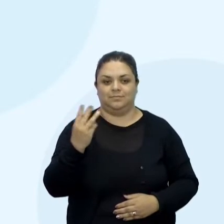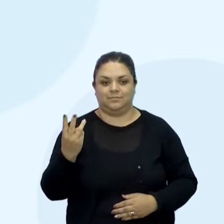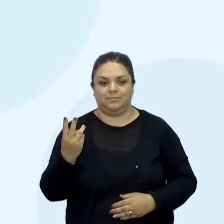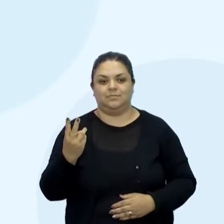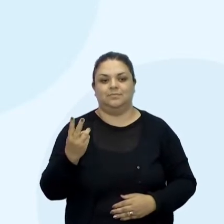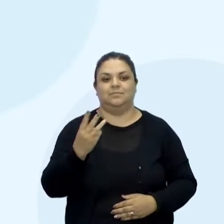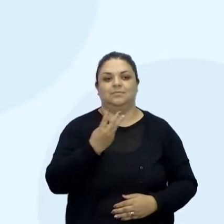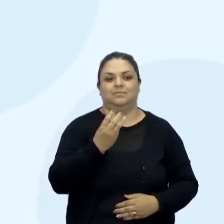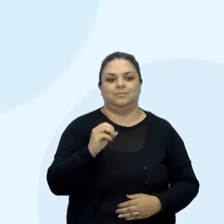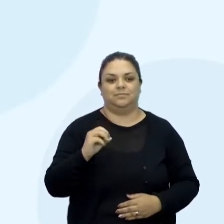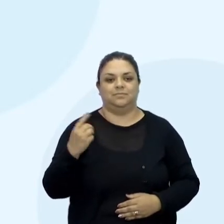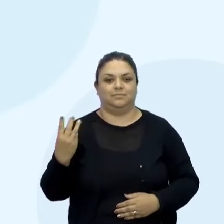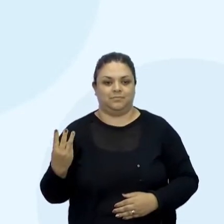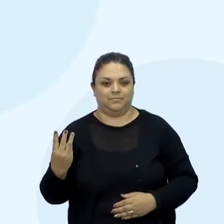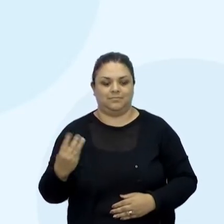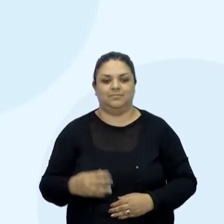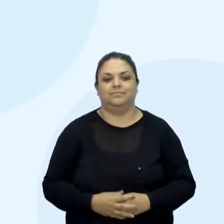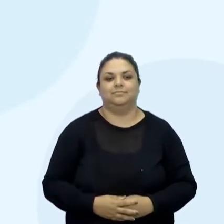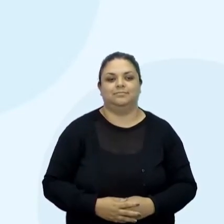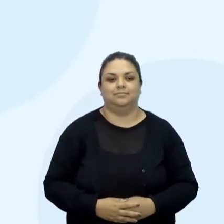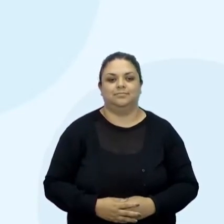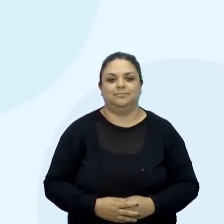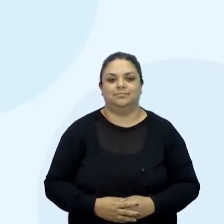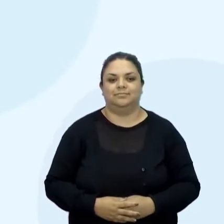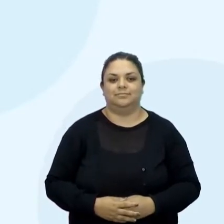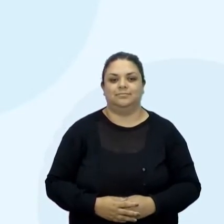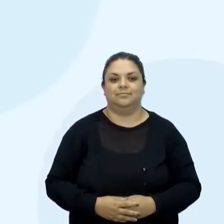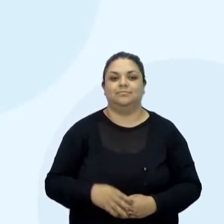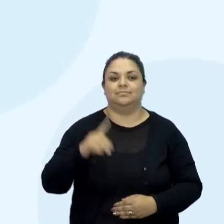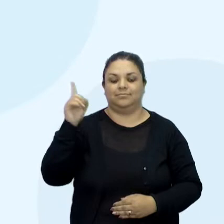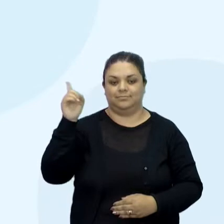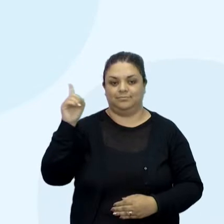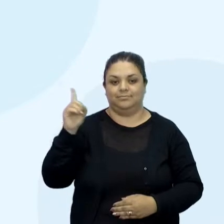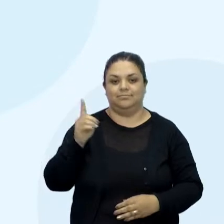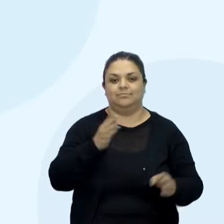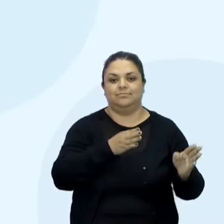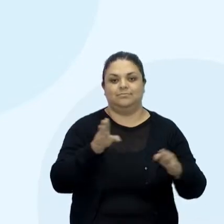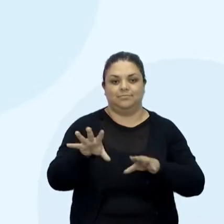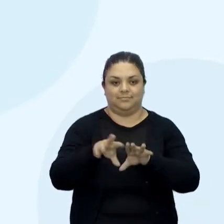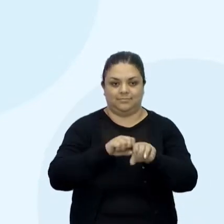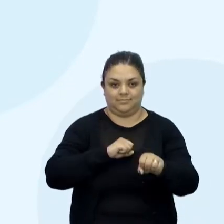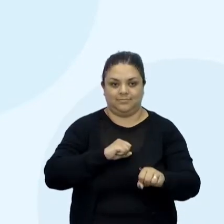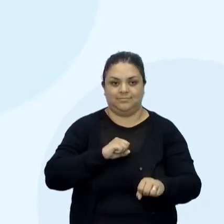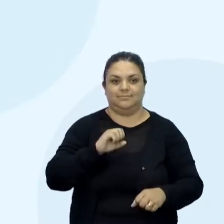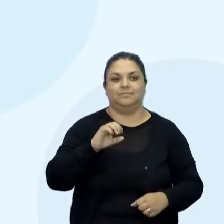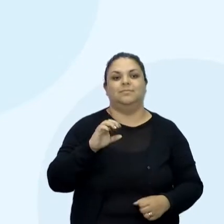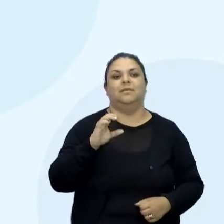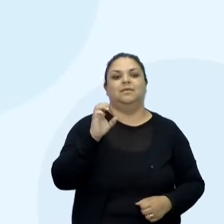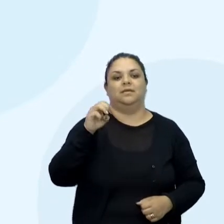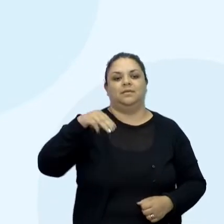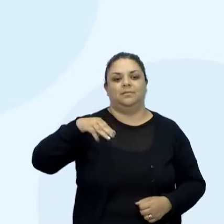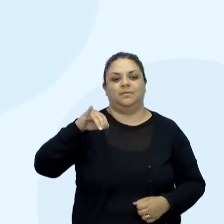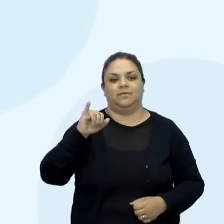303, e dos nossos itinerários formativos aí do nosso aprofundamento, MFCNT